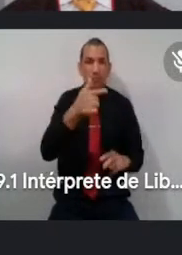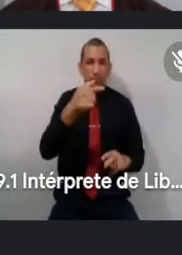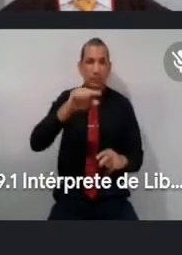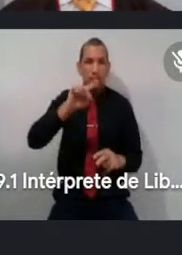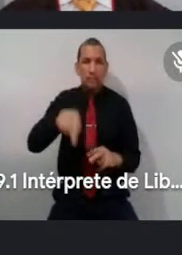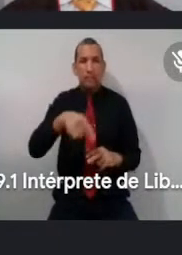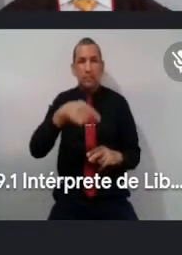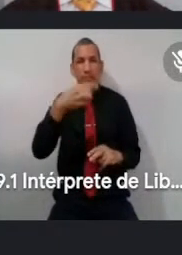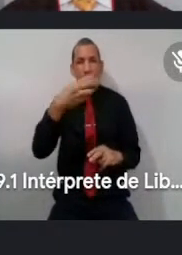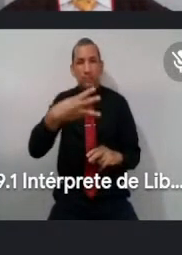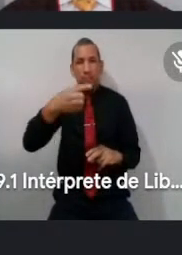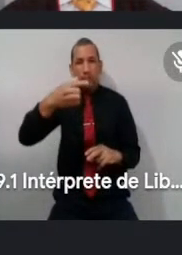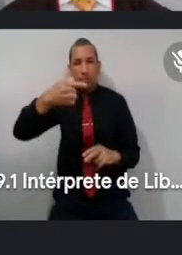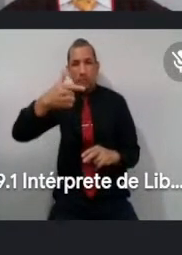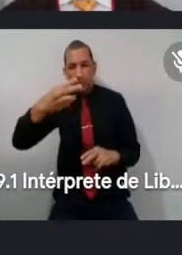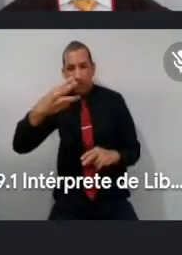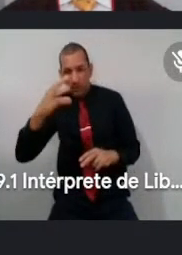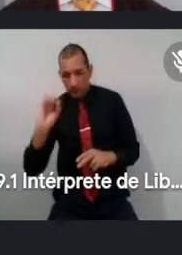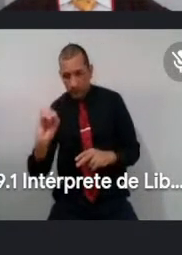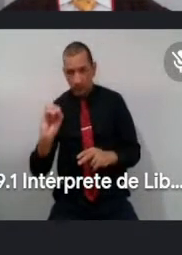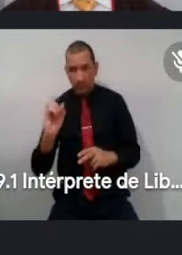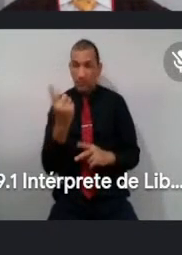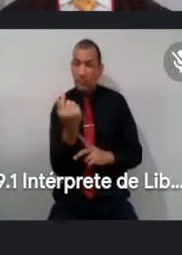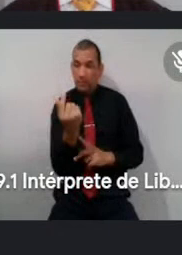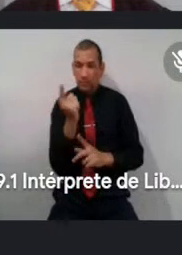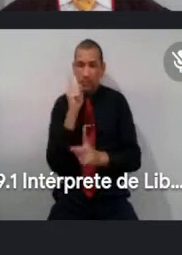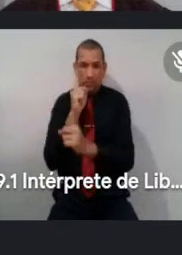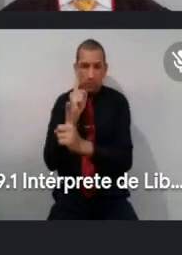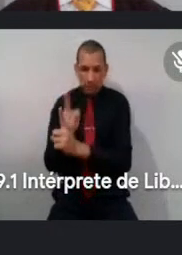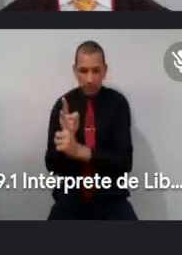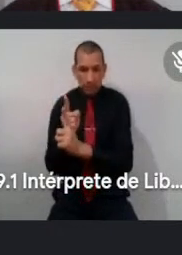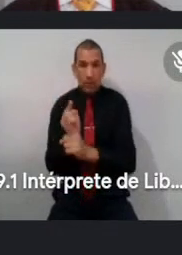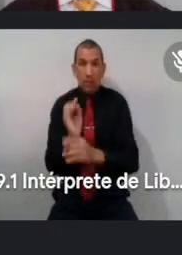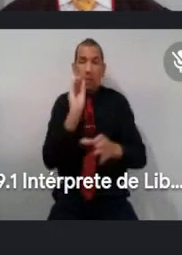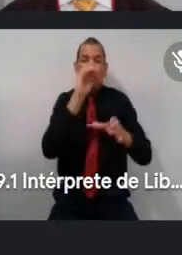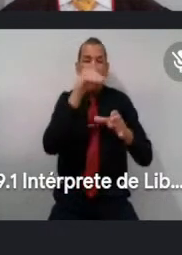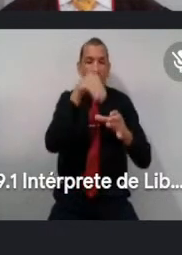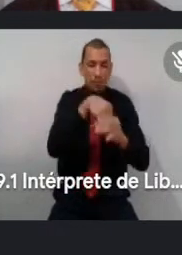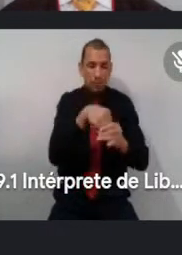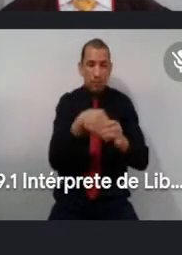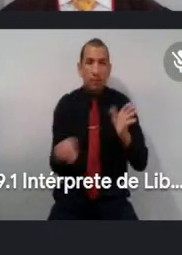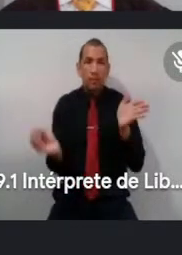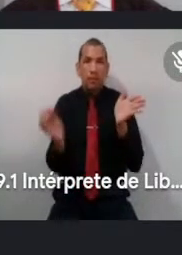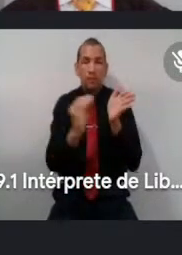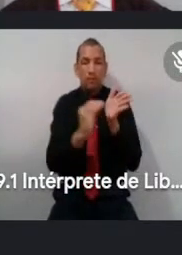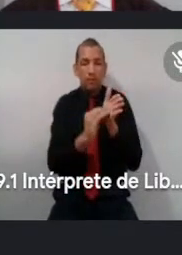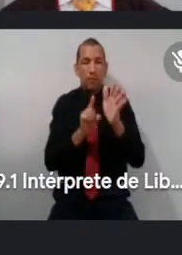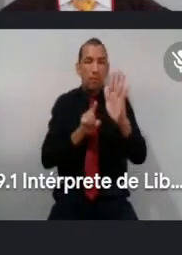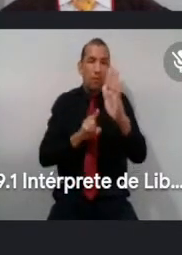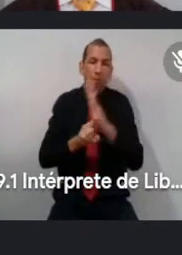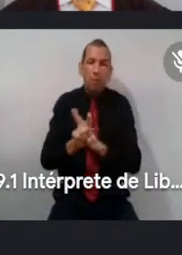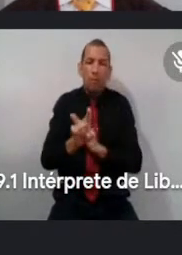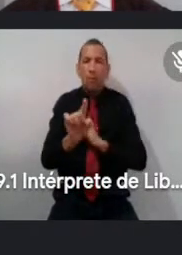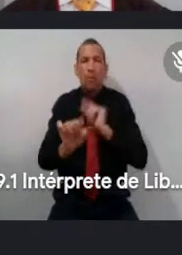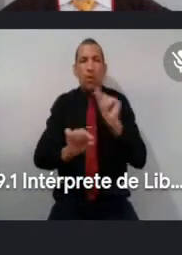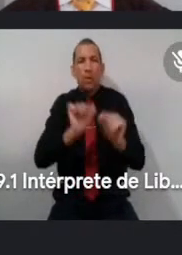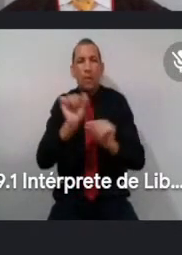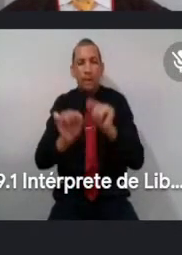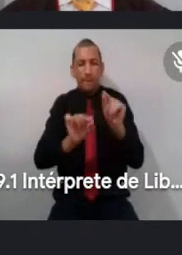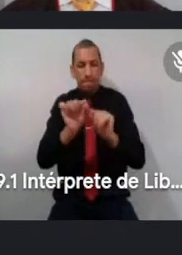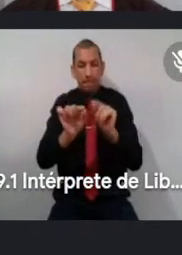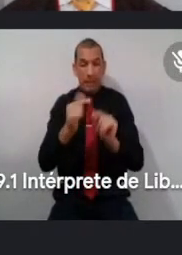e imperiais em espécie aí no meu voto até coloquei esse a pergunta que se faz é a seguinte